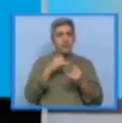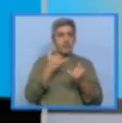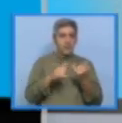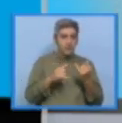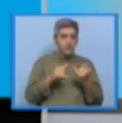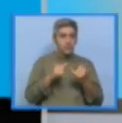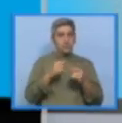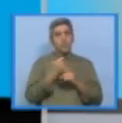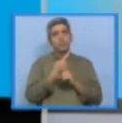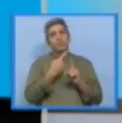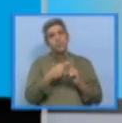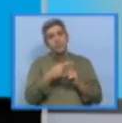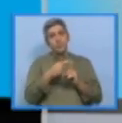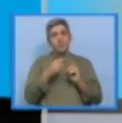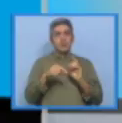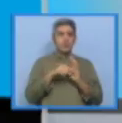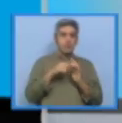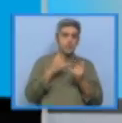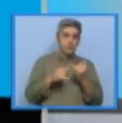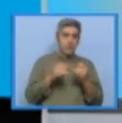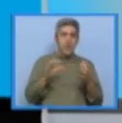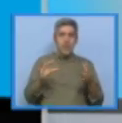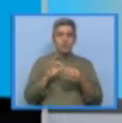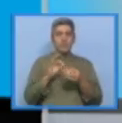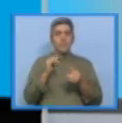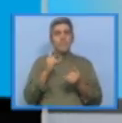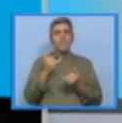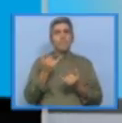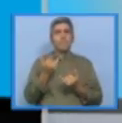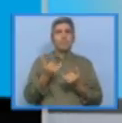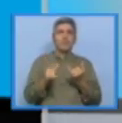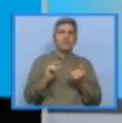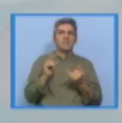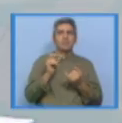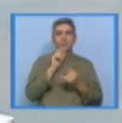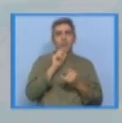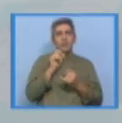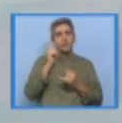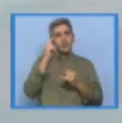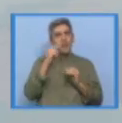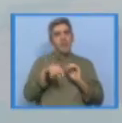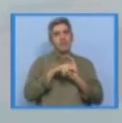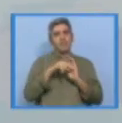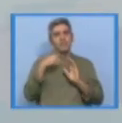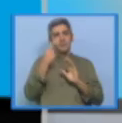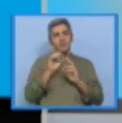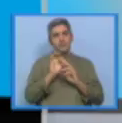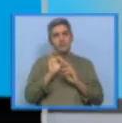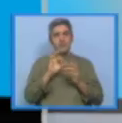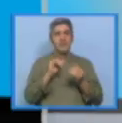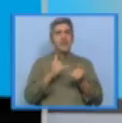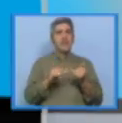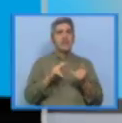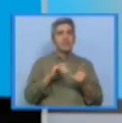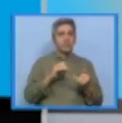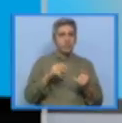e riscos. Não quis dizer ligações perigosas, porque teria outras conotações mais negativas, mas na verdade de riscos. E no